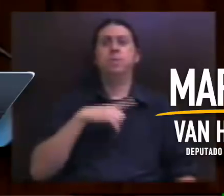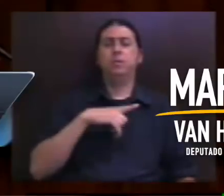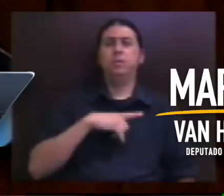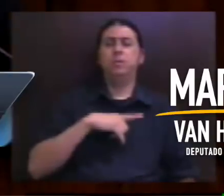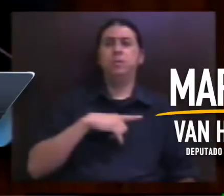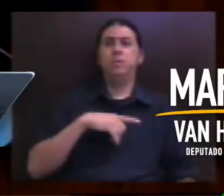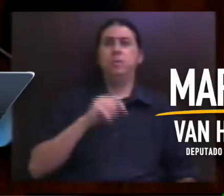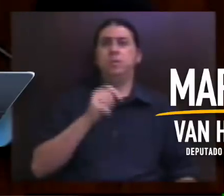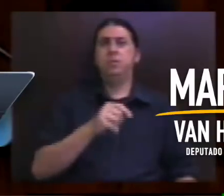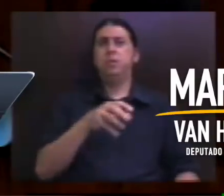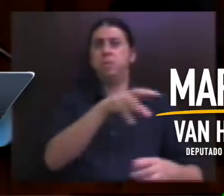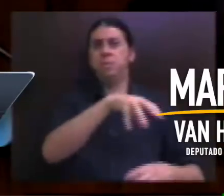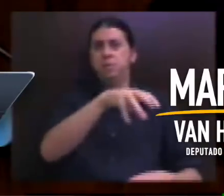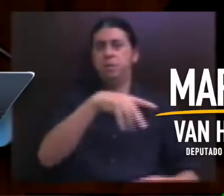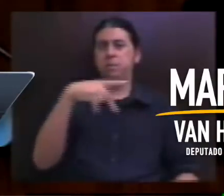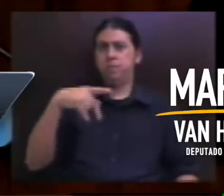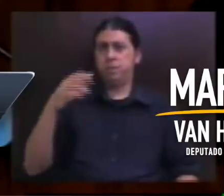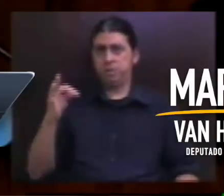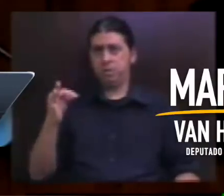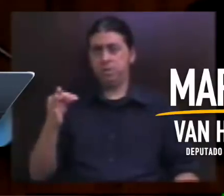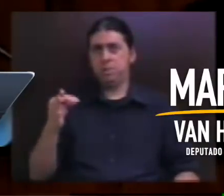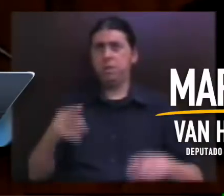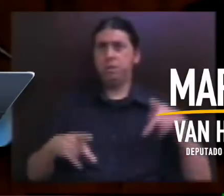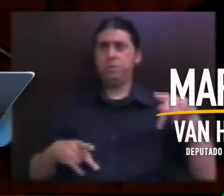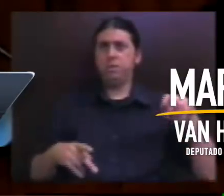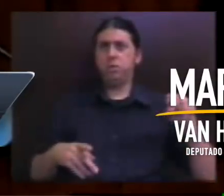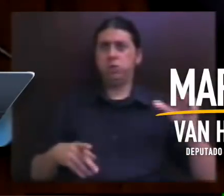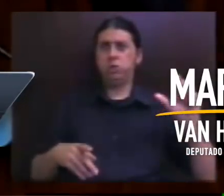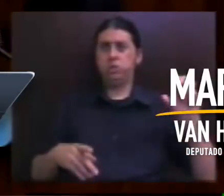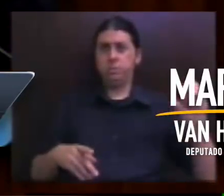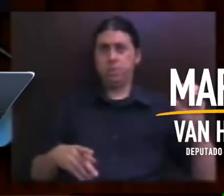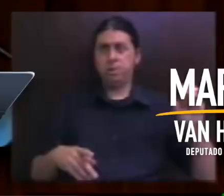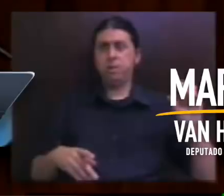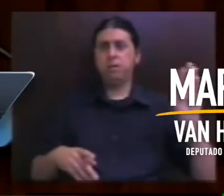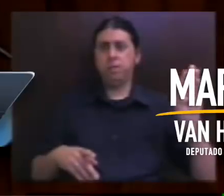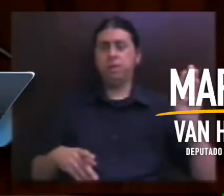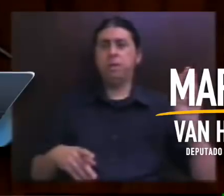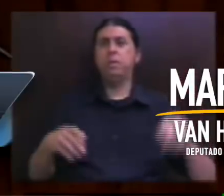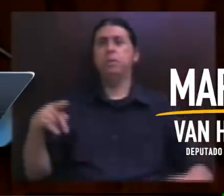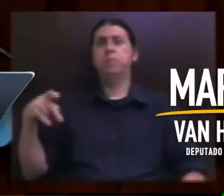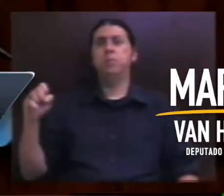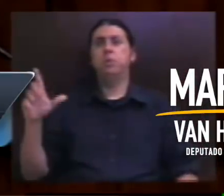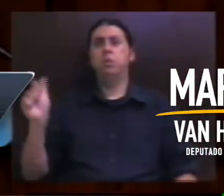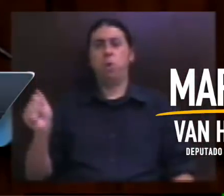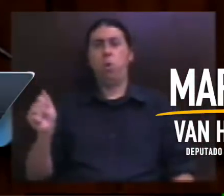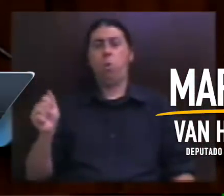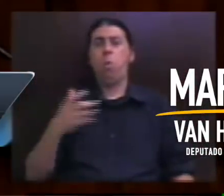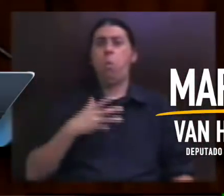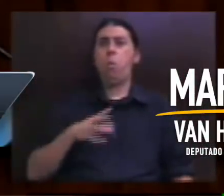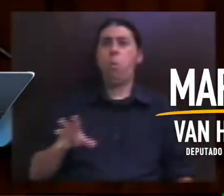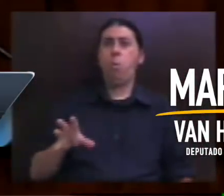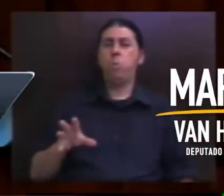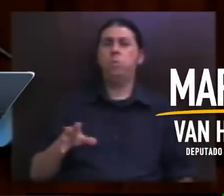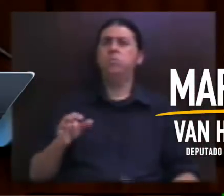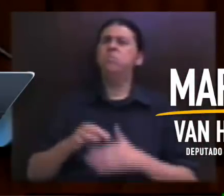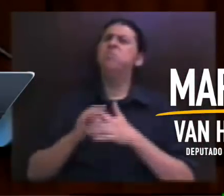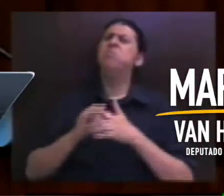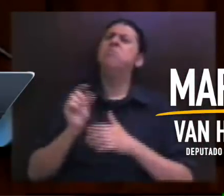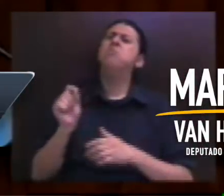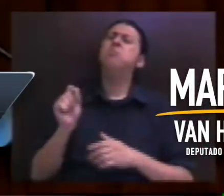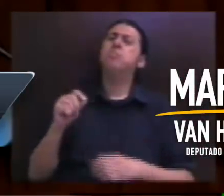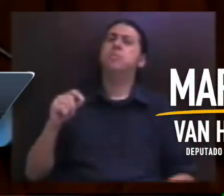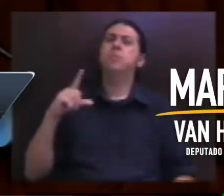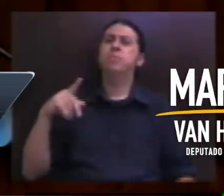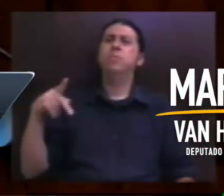contra. Manuela Dávila, Pedro Ruas, quem é o líder do PT, deputado Zanquim? E deputada Stella Farias, para